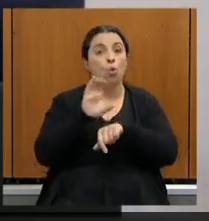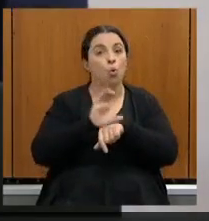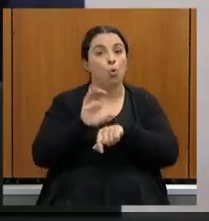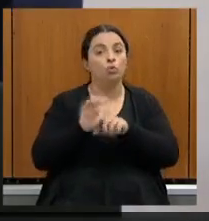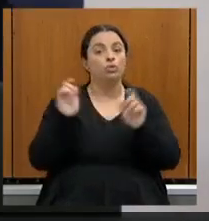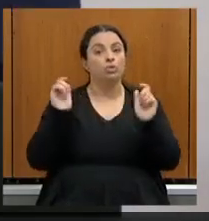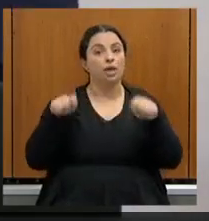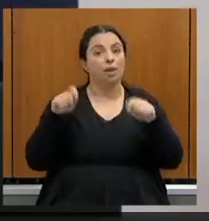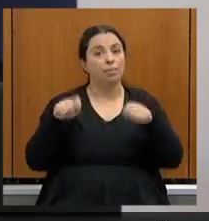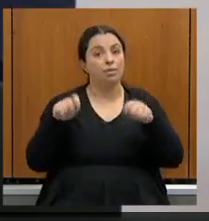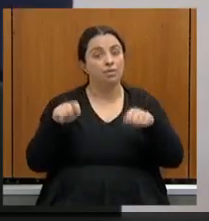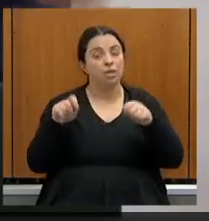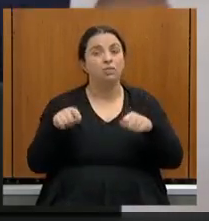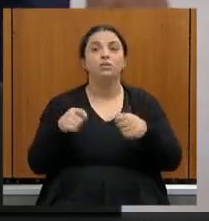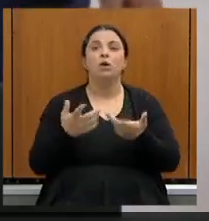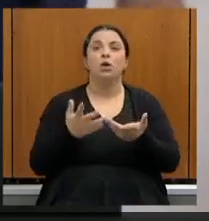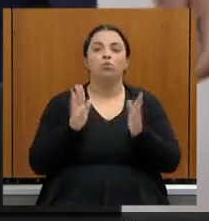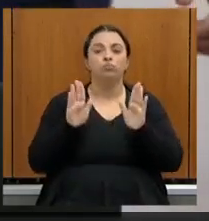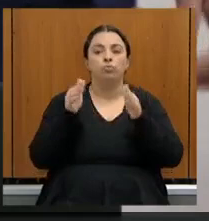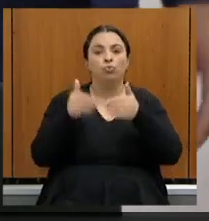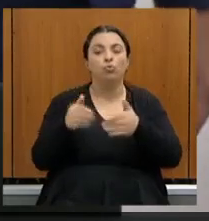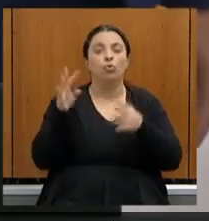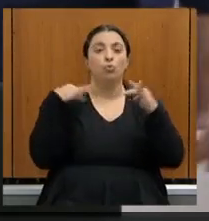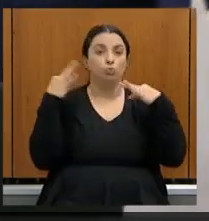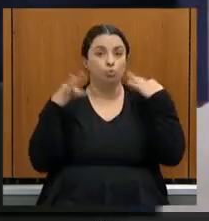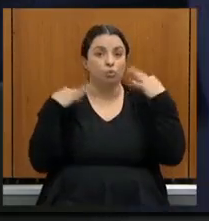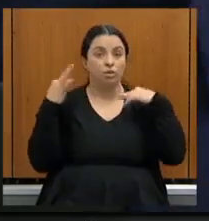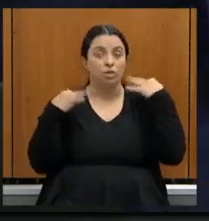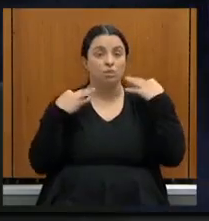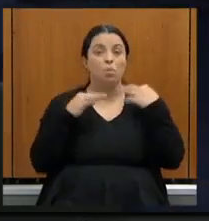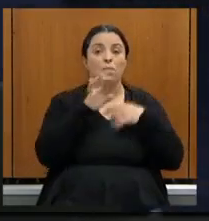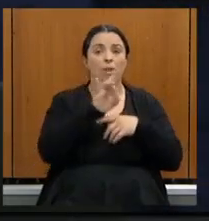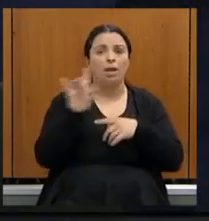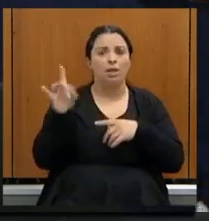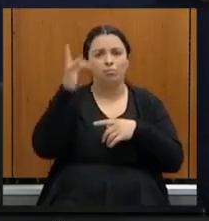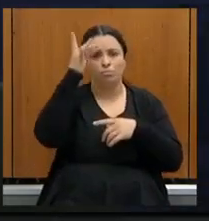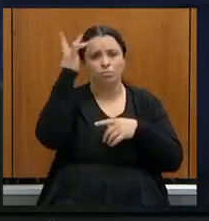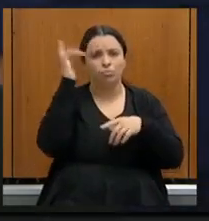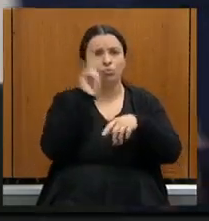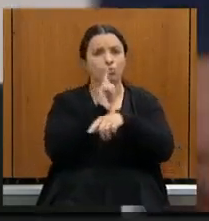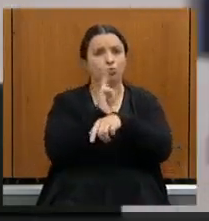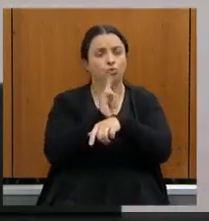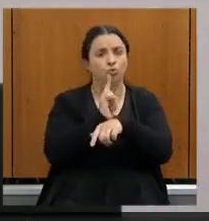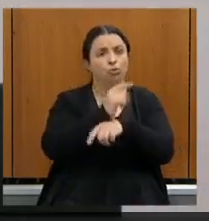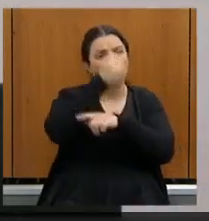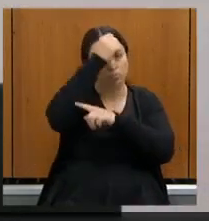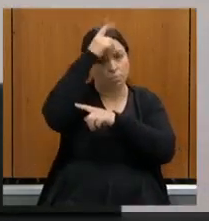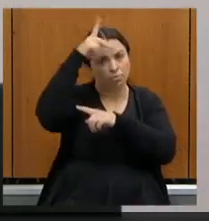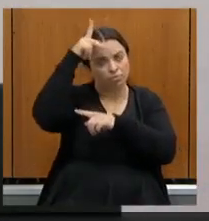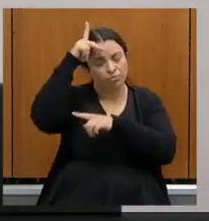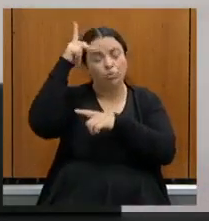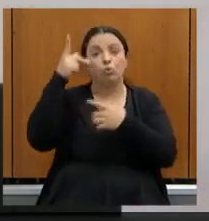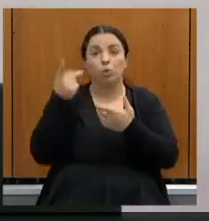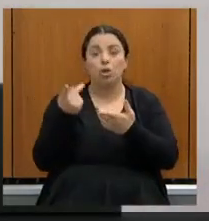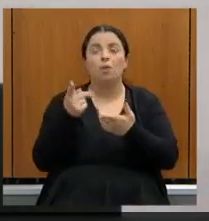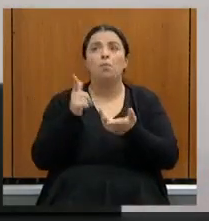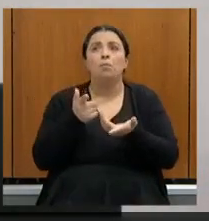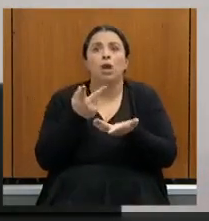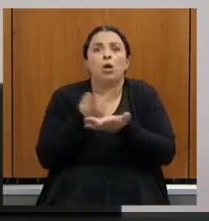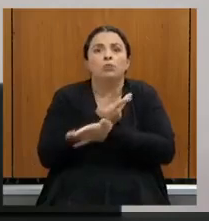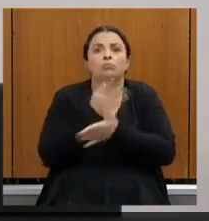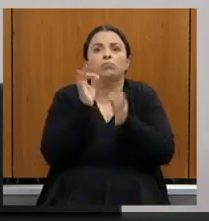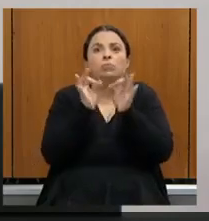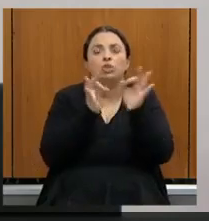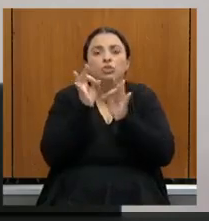capacitação voltadas ao turismo para os gestores municipais para fins da realização de projetos